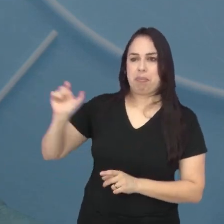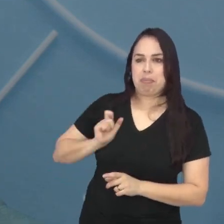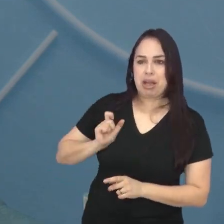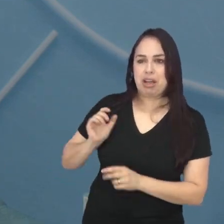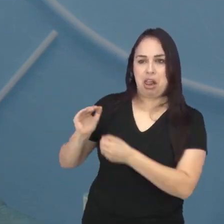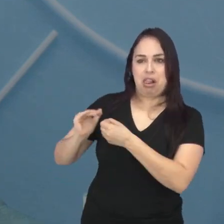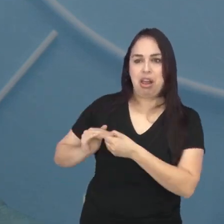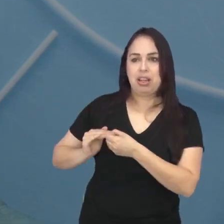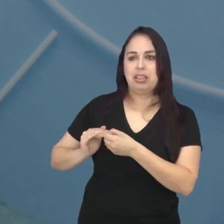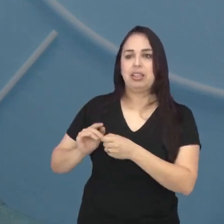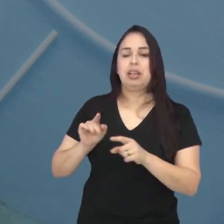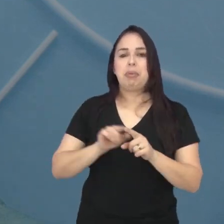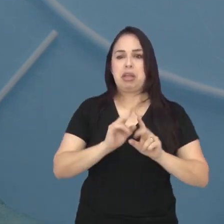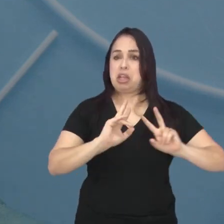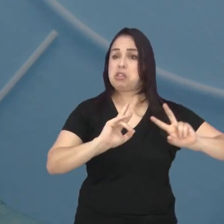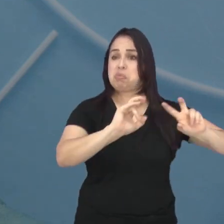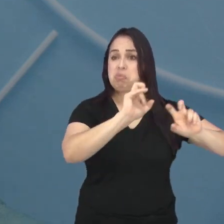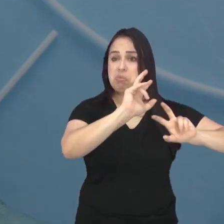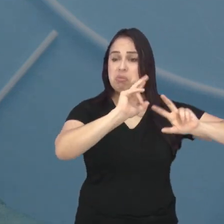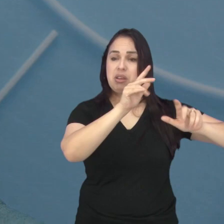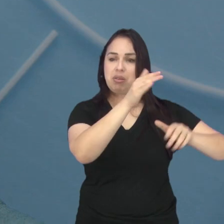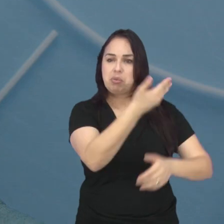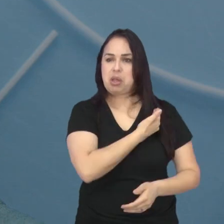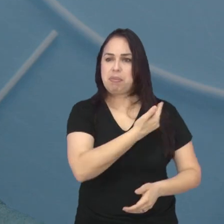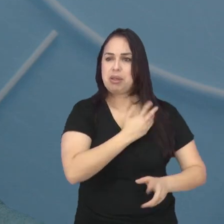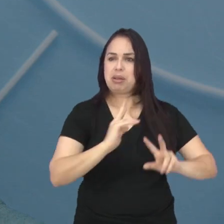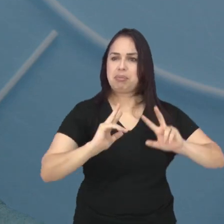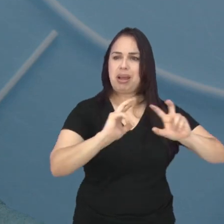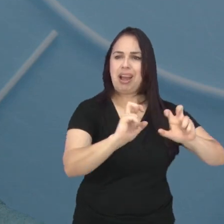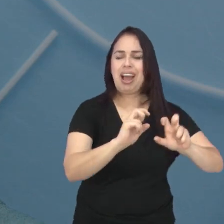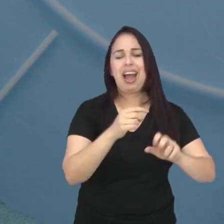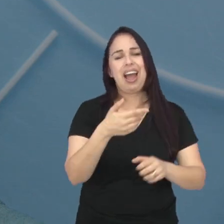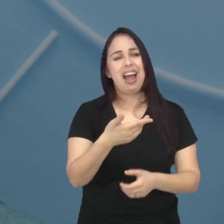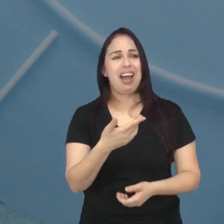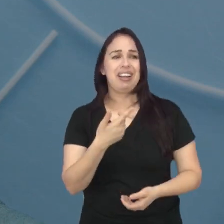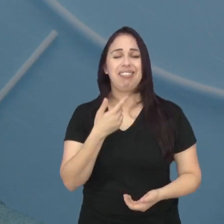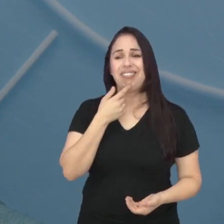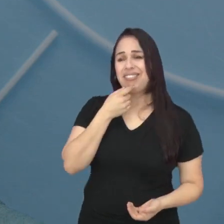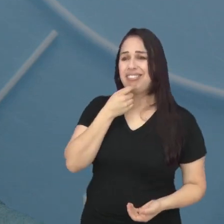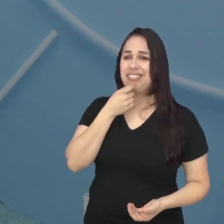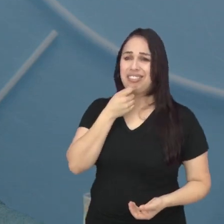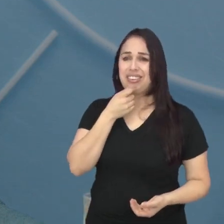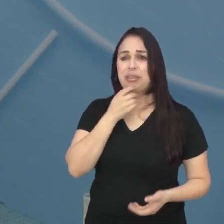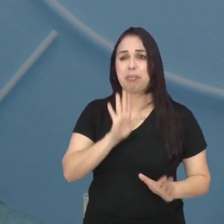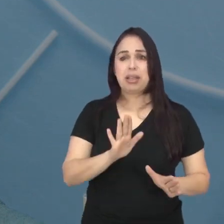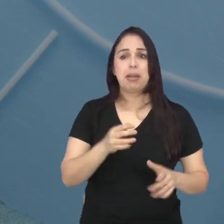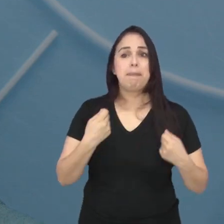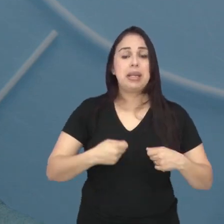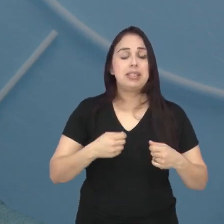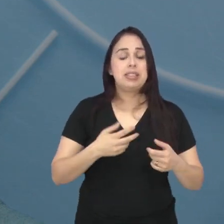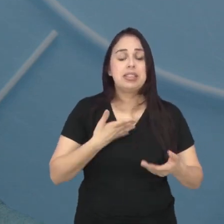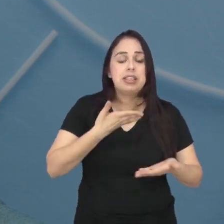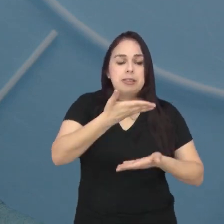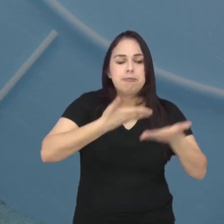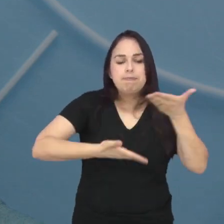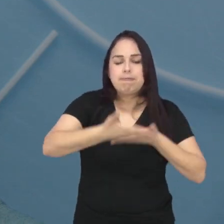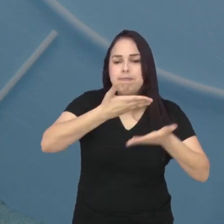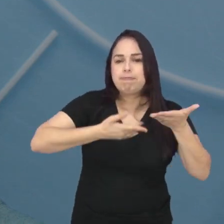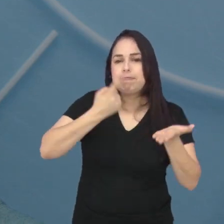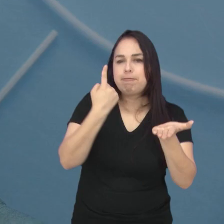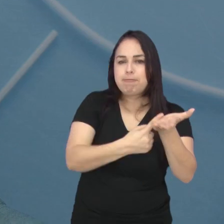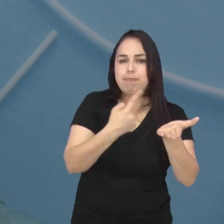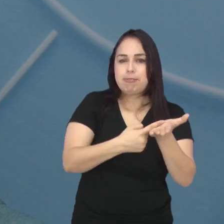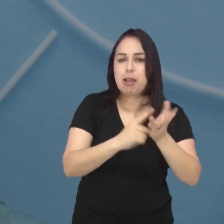grosso, ou ele é agressivo, e dá para as outras pessoas perceberem, mas elas têm que estar bem afinadas, assim, bem antenadas para